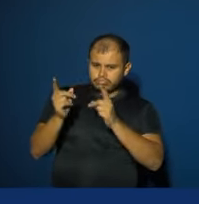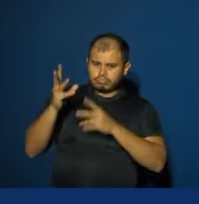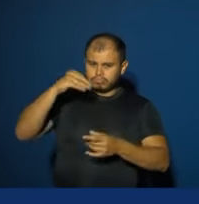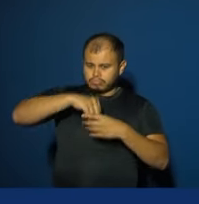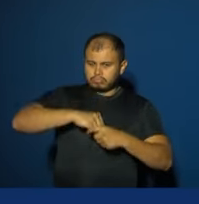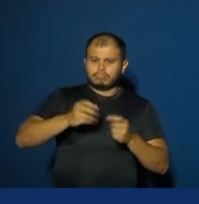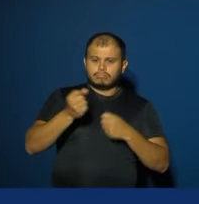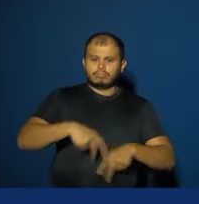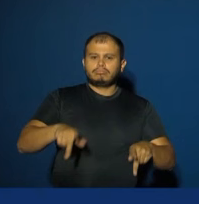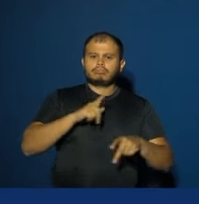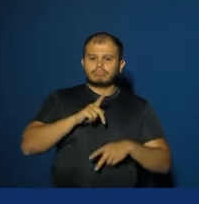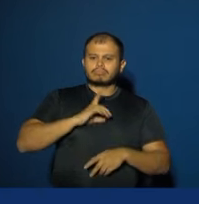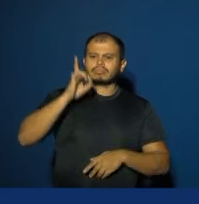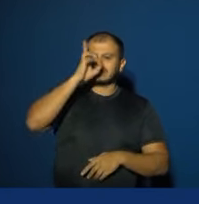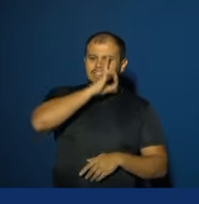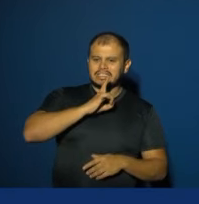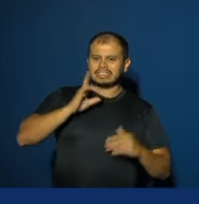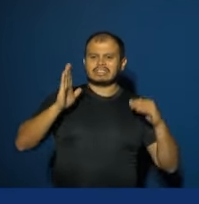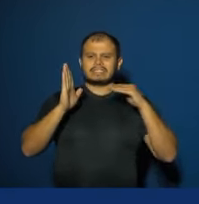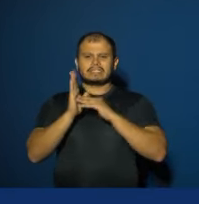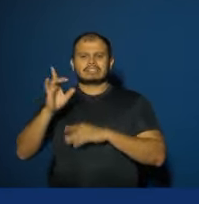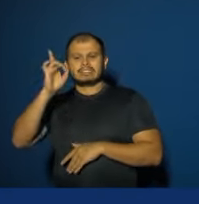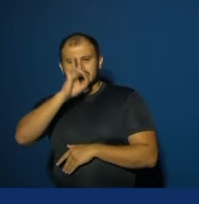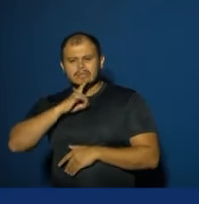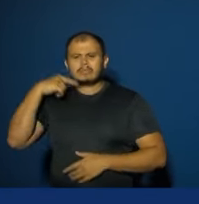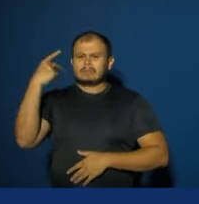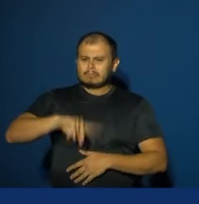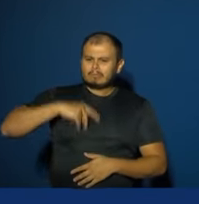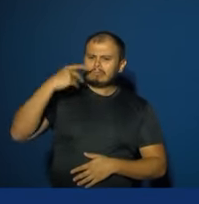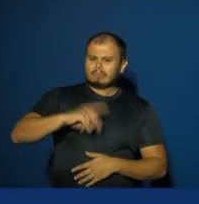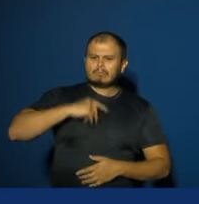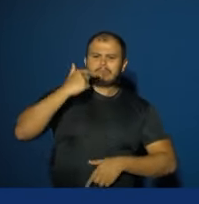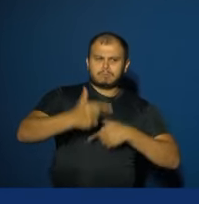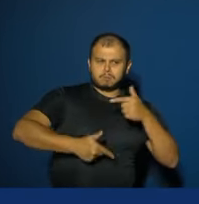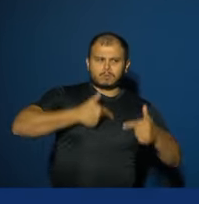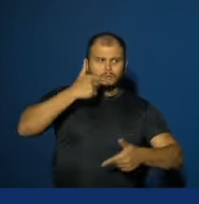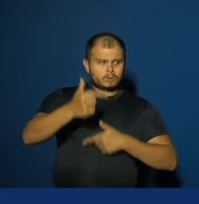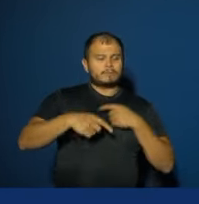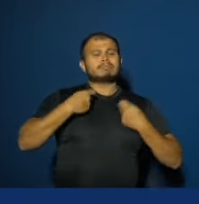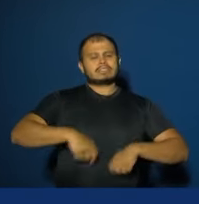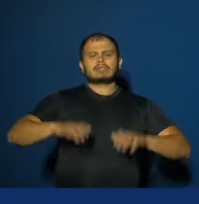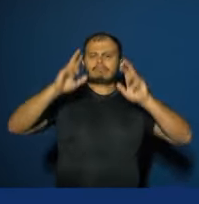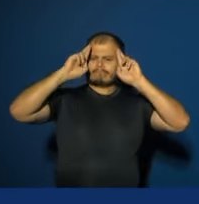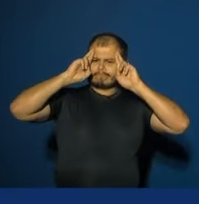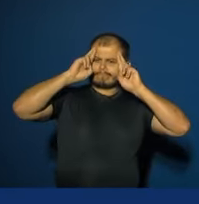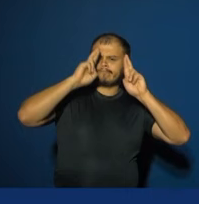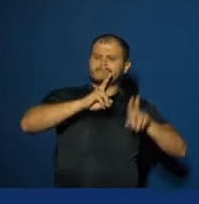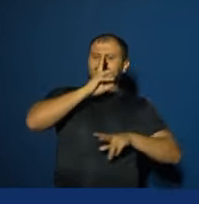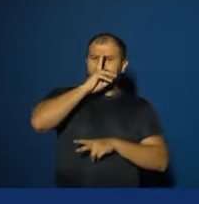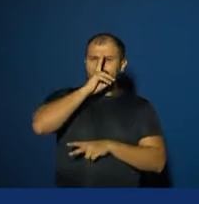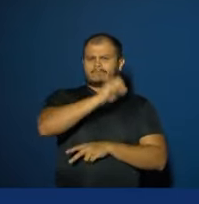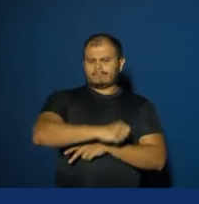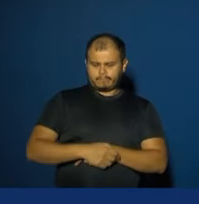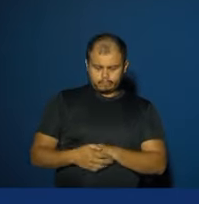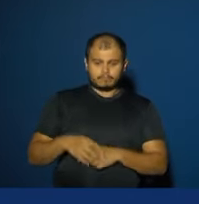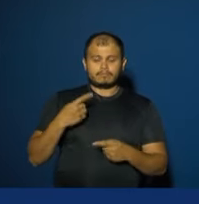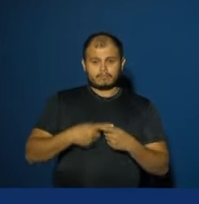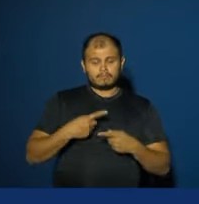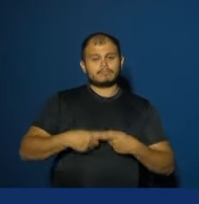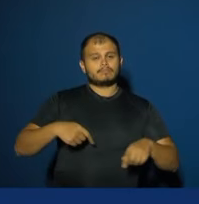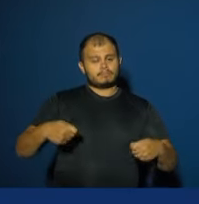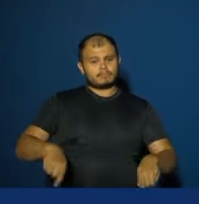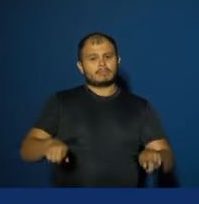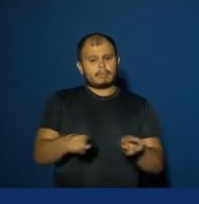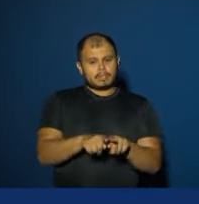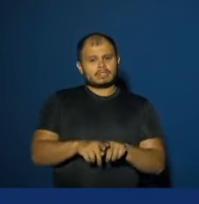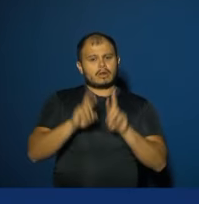de domingo a domingo né então eh a gente tem que ter um respeito enorme por isso então tratar o nosso parceiro com respeito